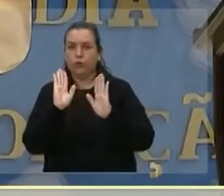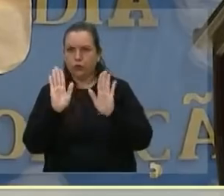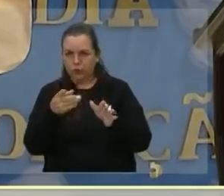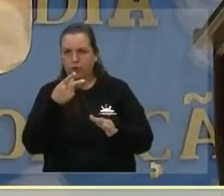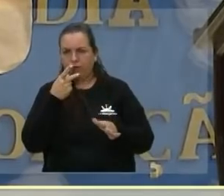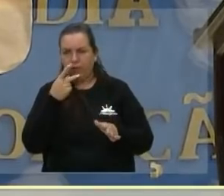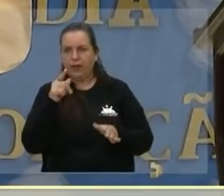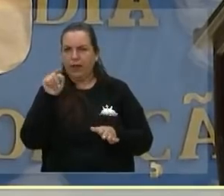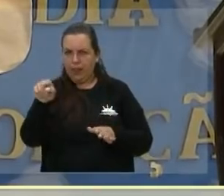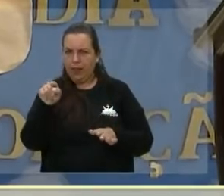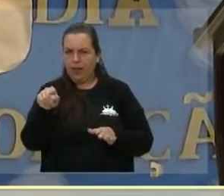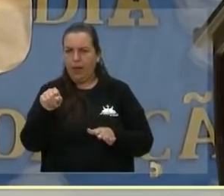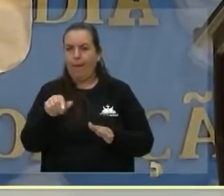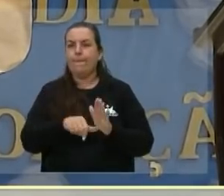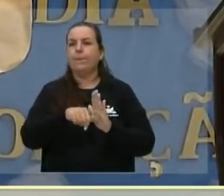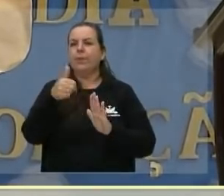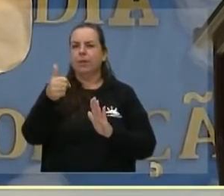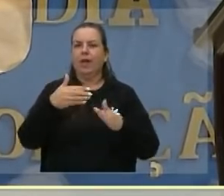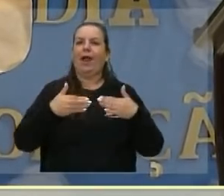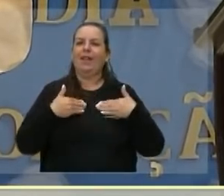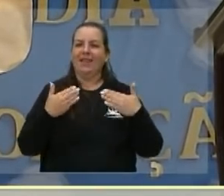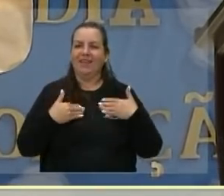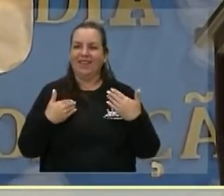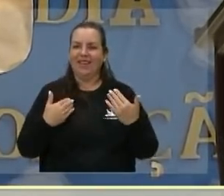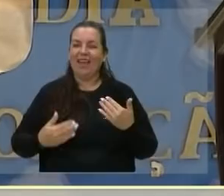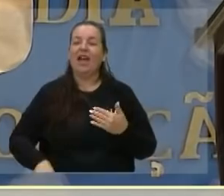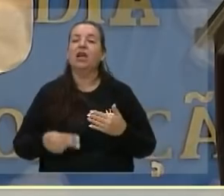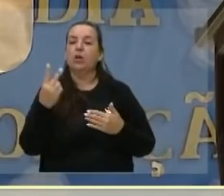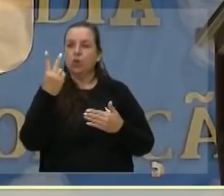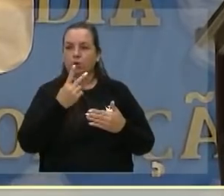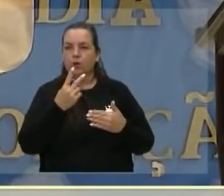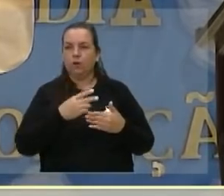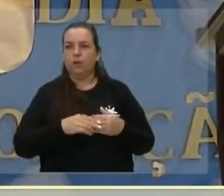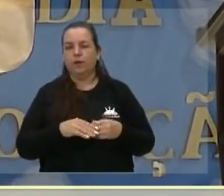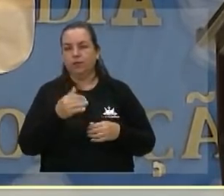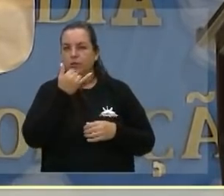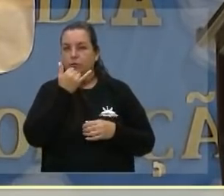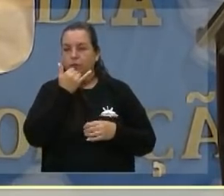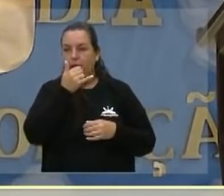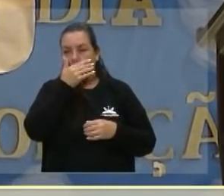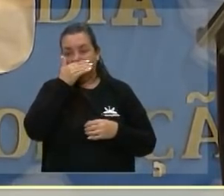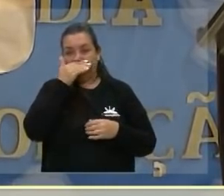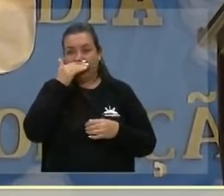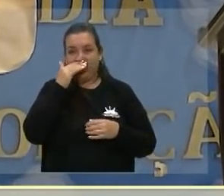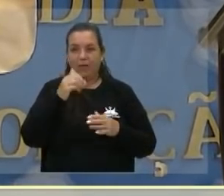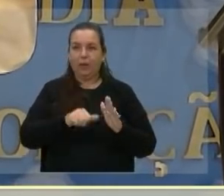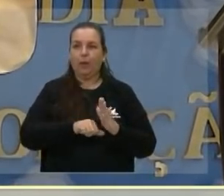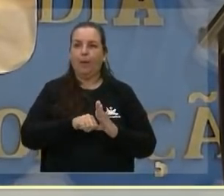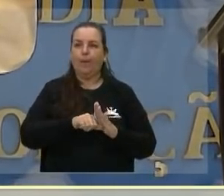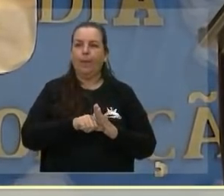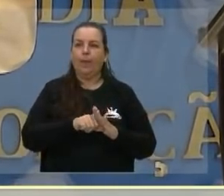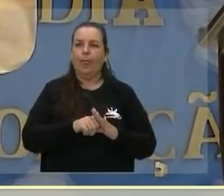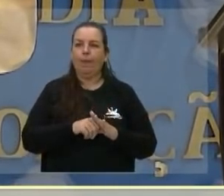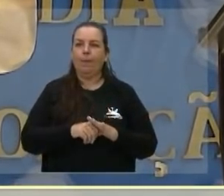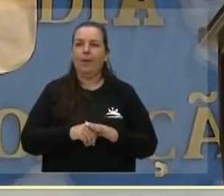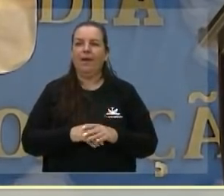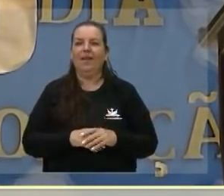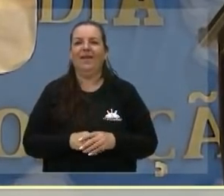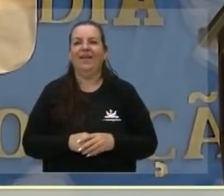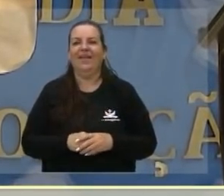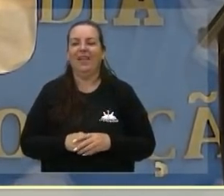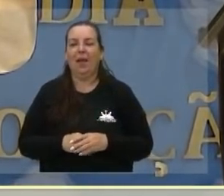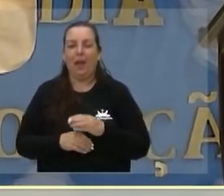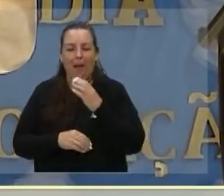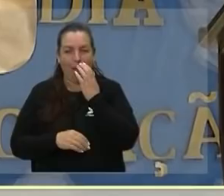trabalhei no youtube o primeiro que foi alegria o segurou verdão eu não lembro mais que foi